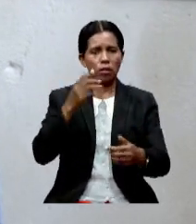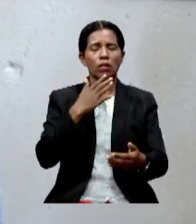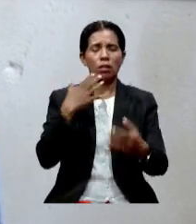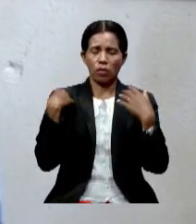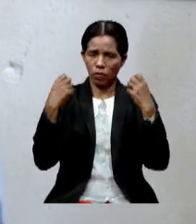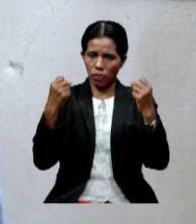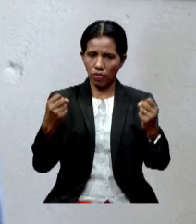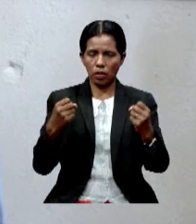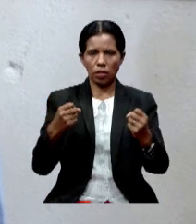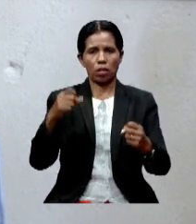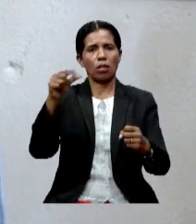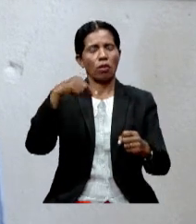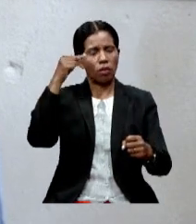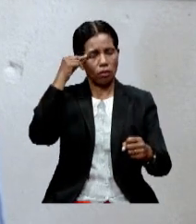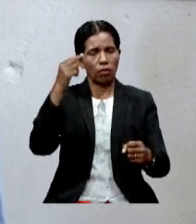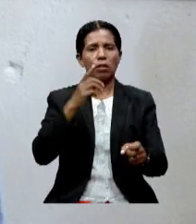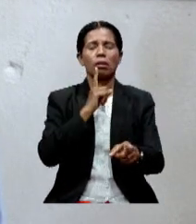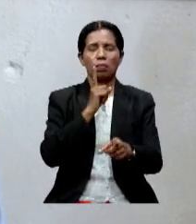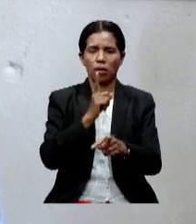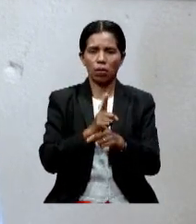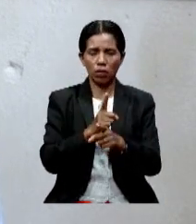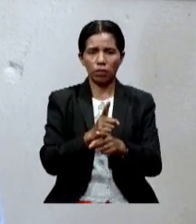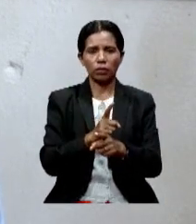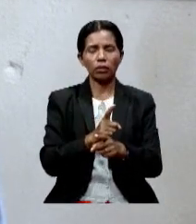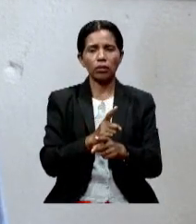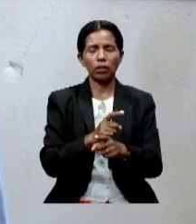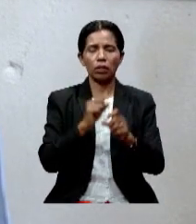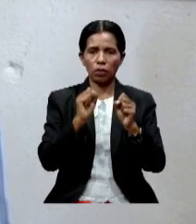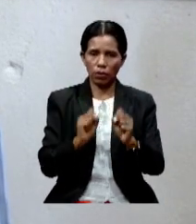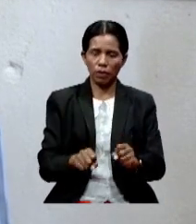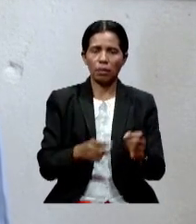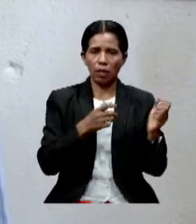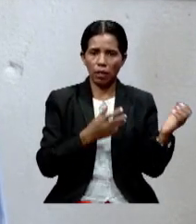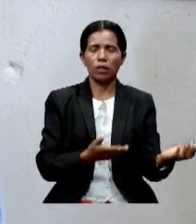forte governação ira neve que efetivo Rodi Lori Duni,